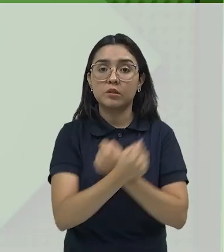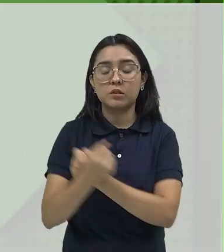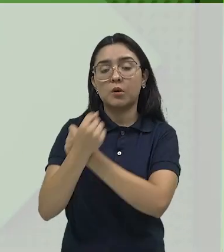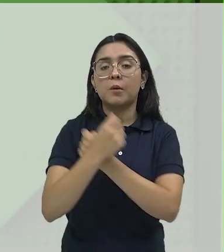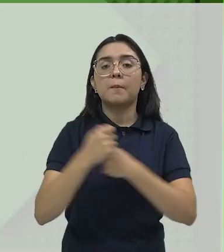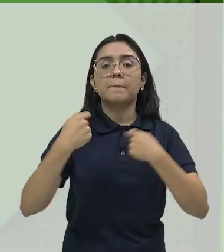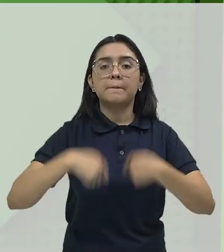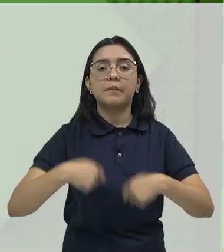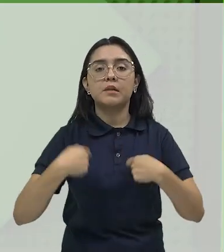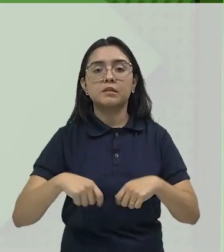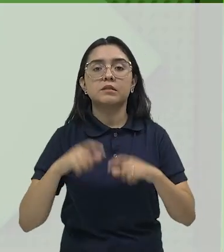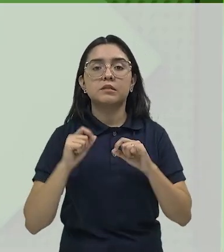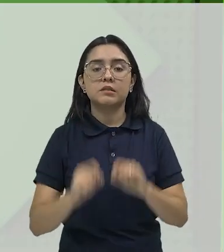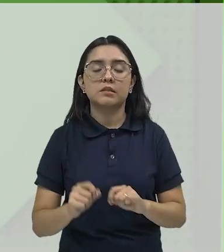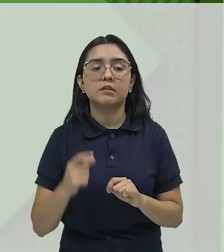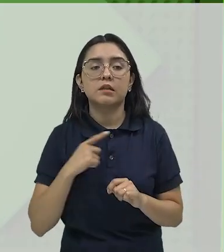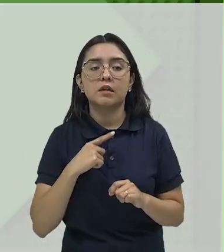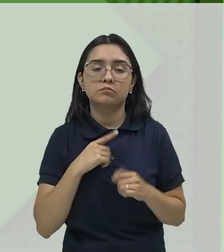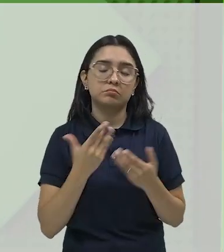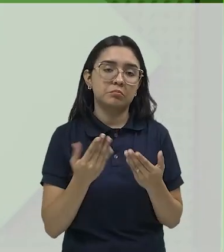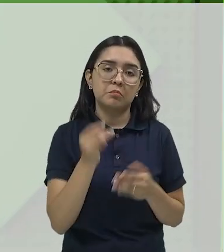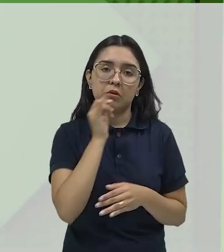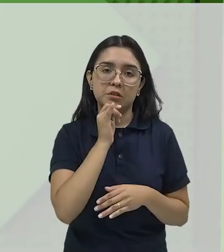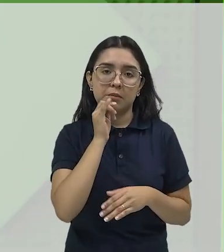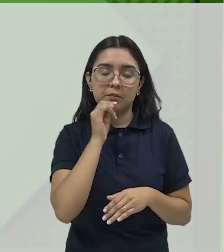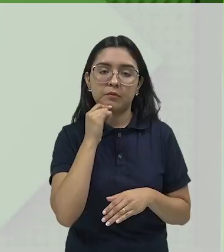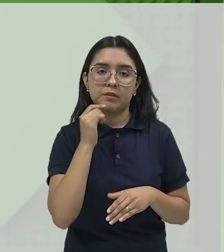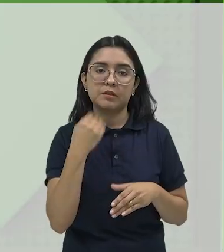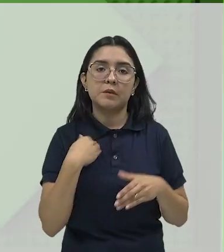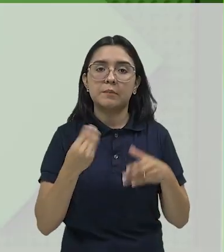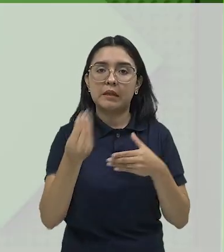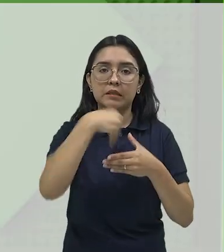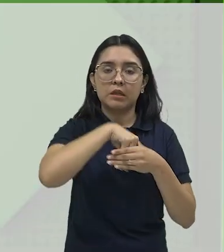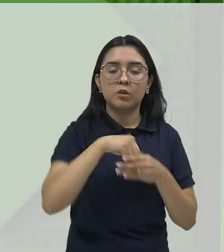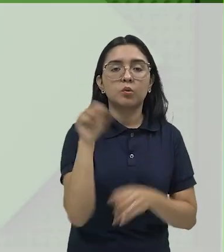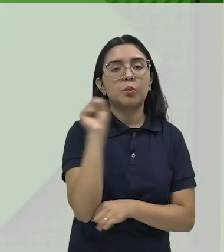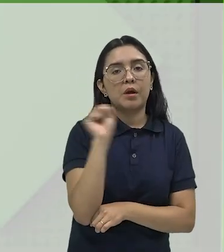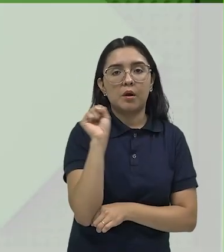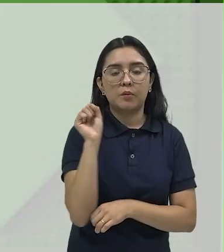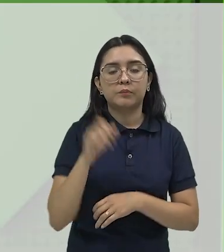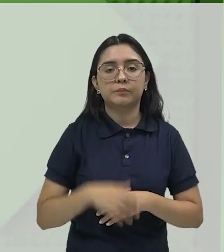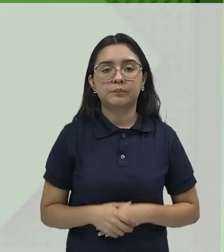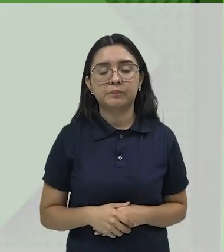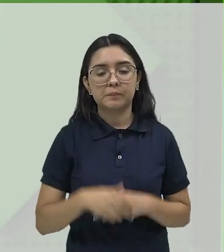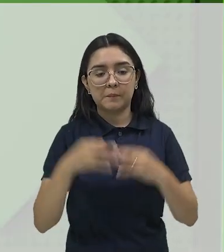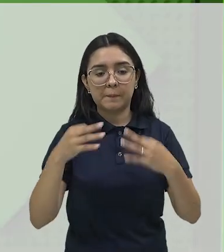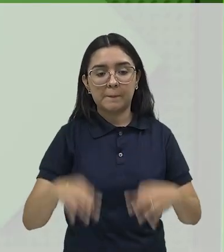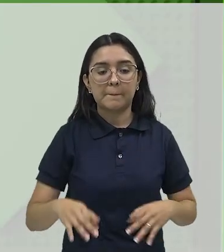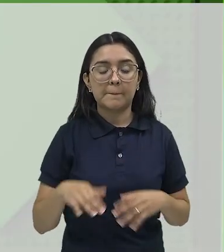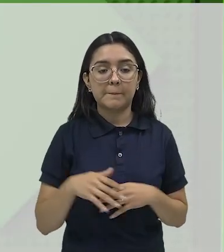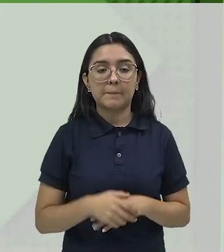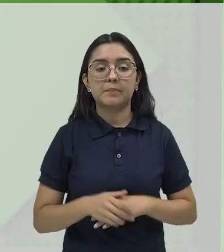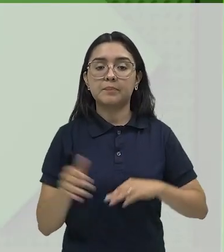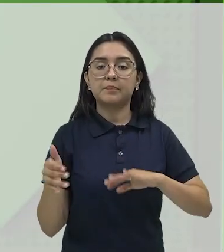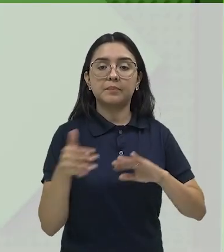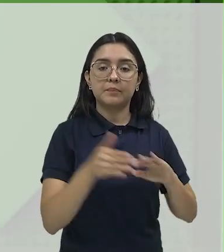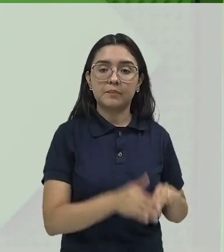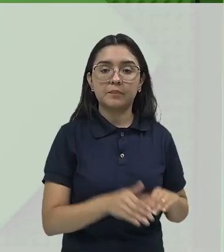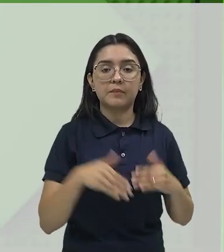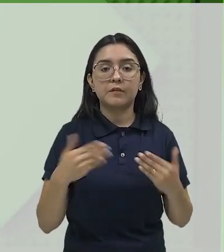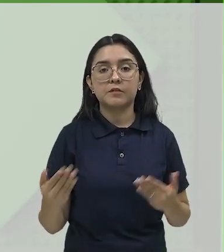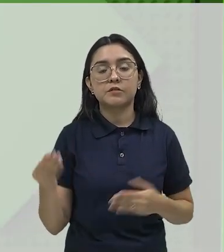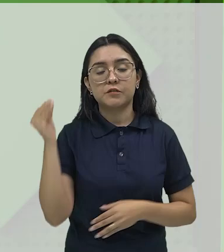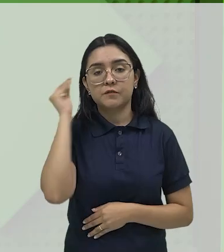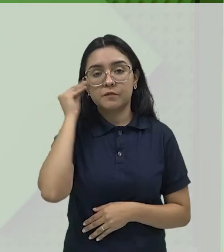correr atrás desses materiais que são isolantes que nós acabamos de ver, certo? Então, vimos aí